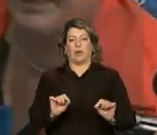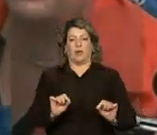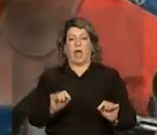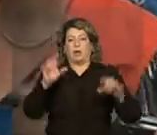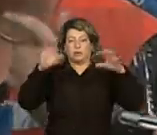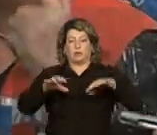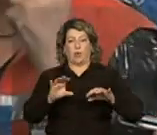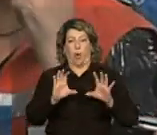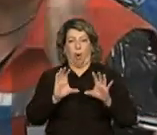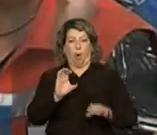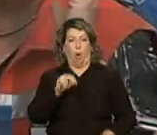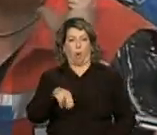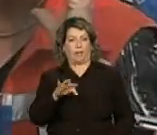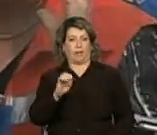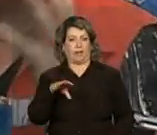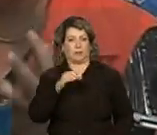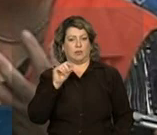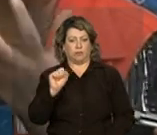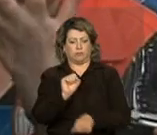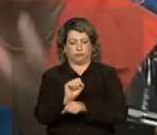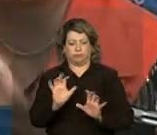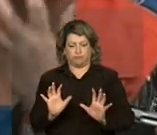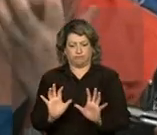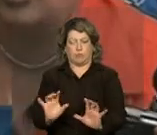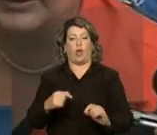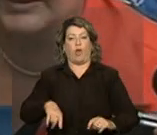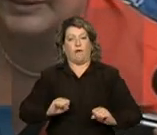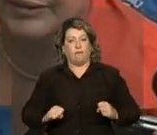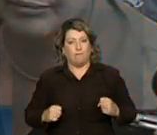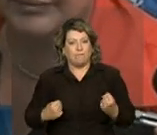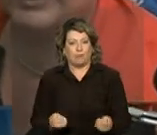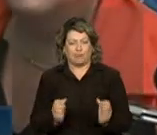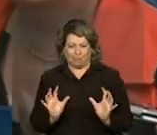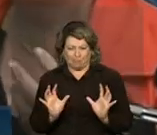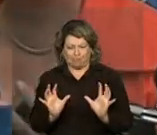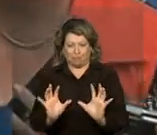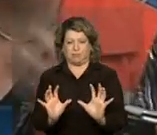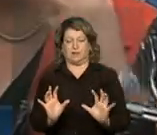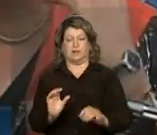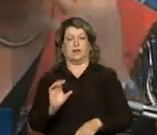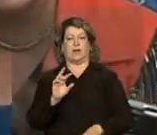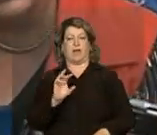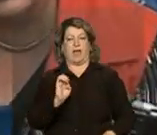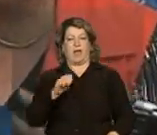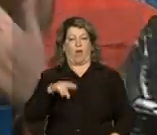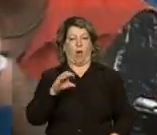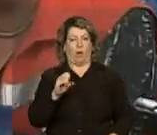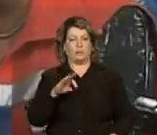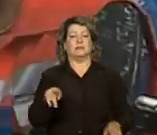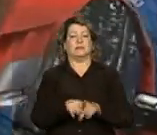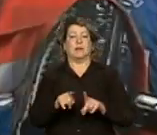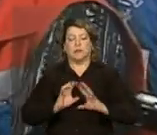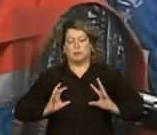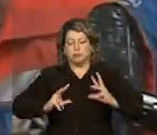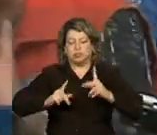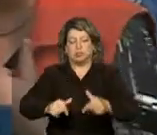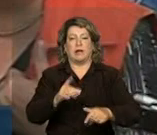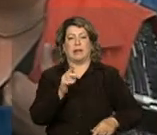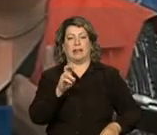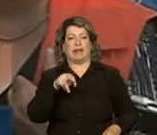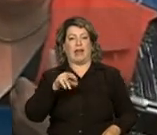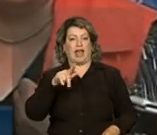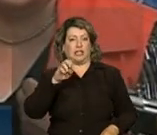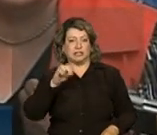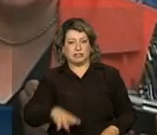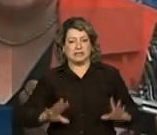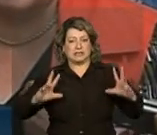cheias, de que a gente reforça encostas e a de drenagem e também, como muito bem